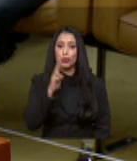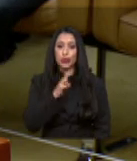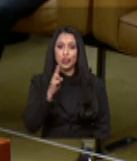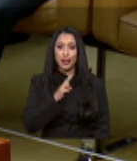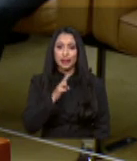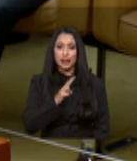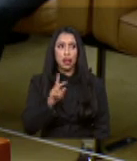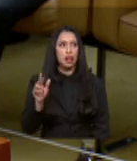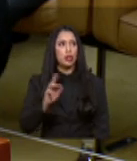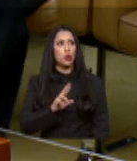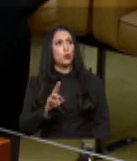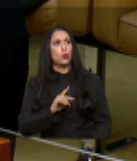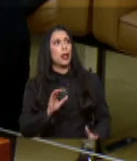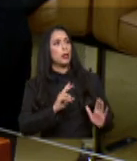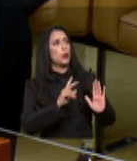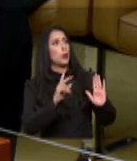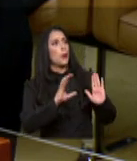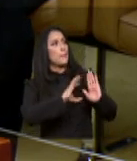é de nós partidos,